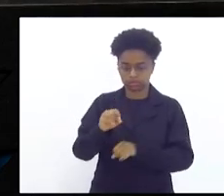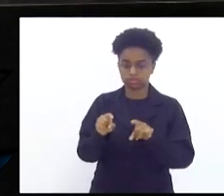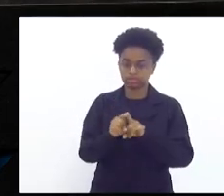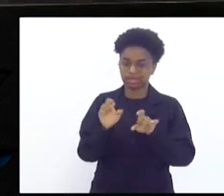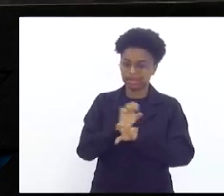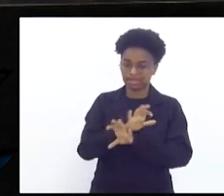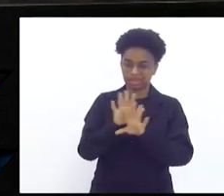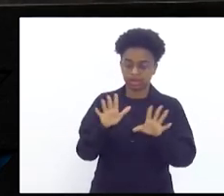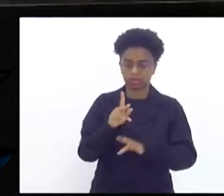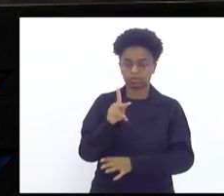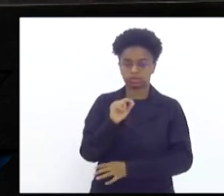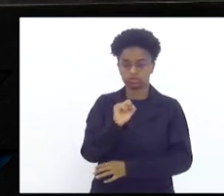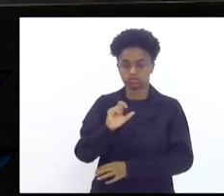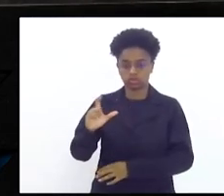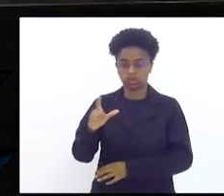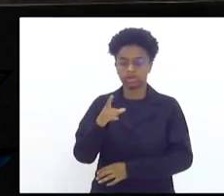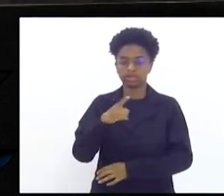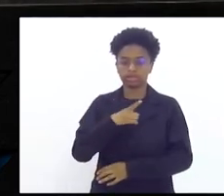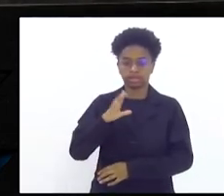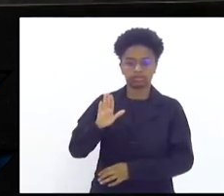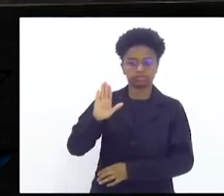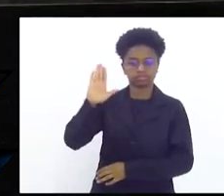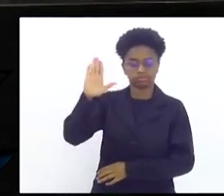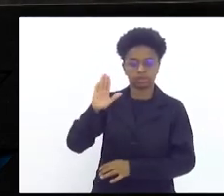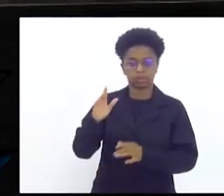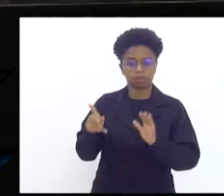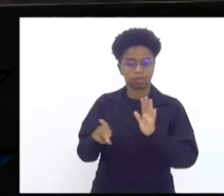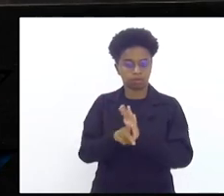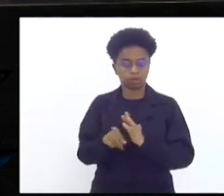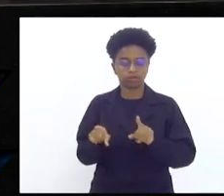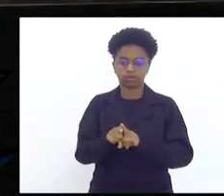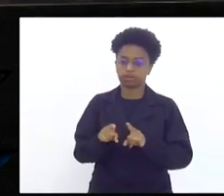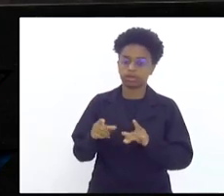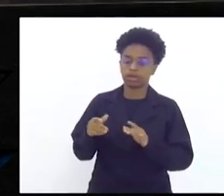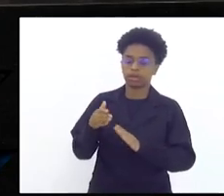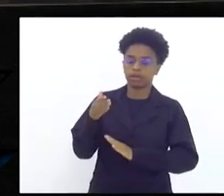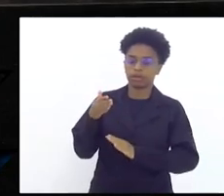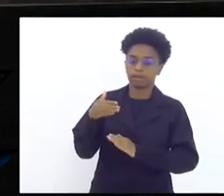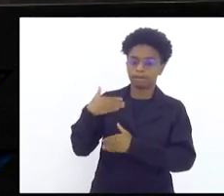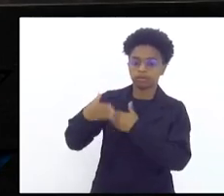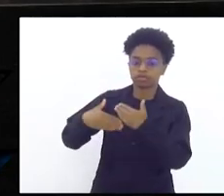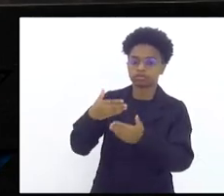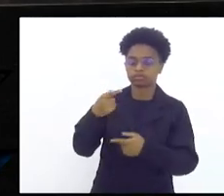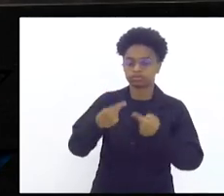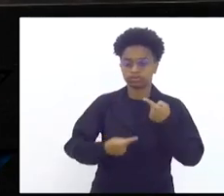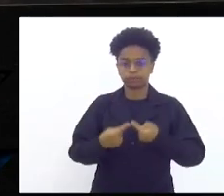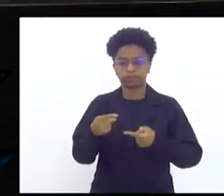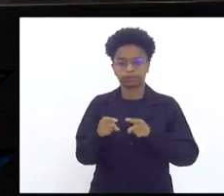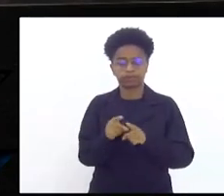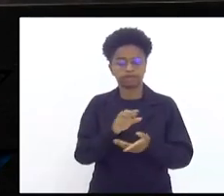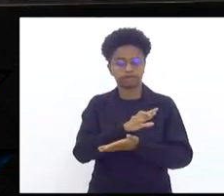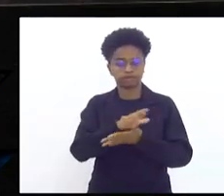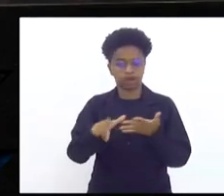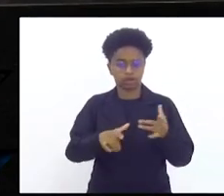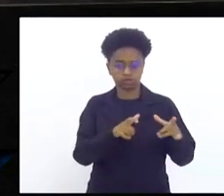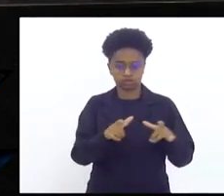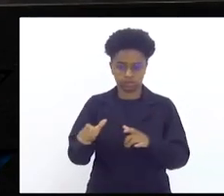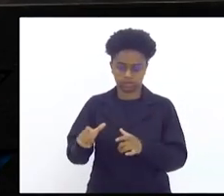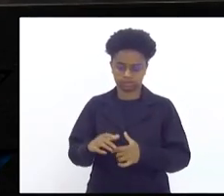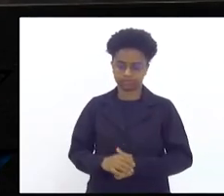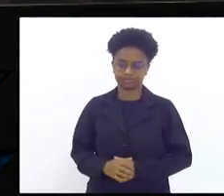que o pessoal vai lançar candidatura própria num processo político e vai também lançar nos diversos lugares do Estado